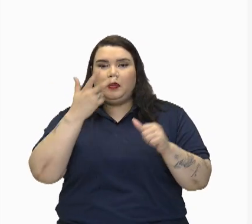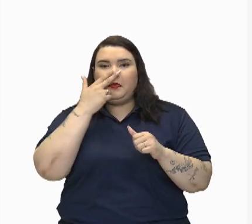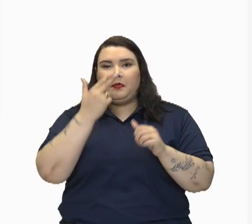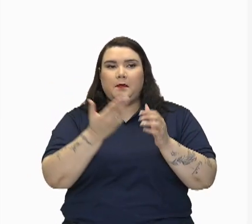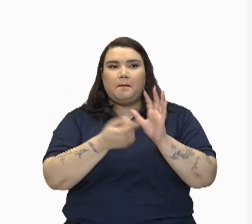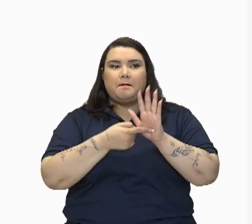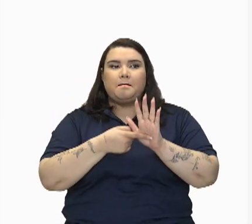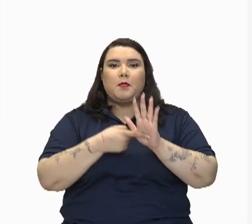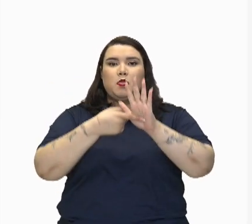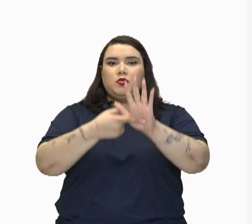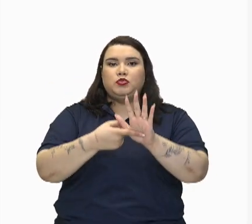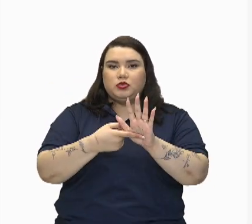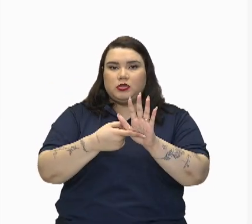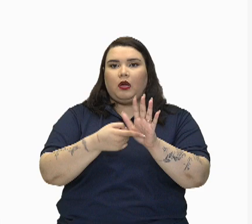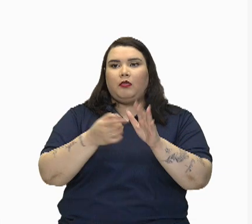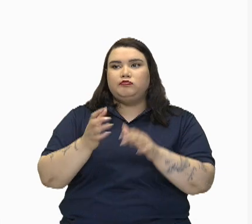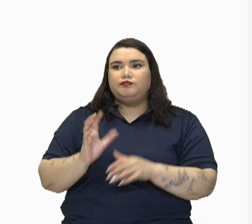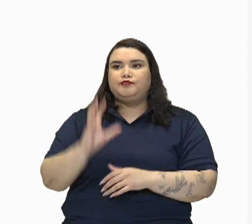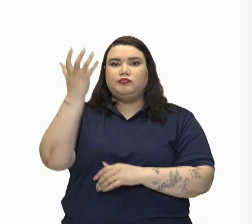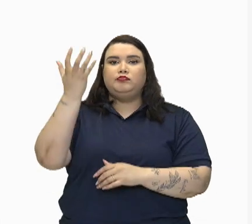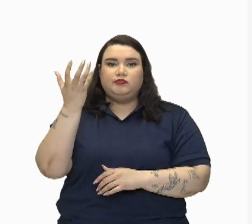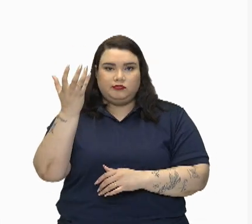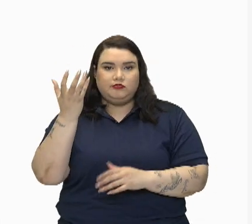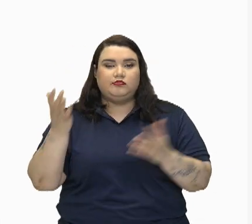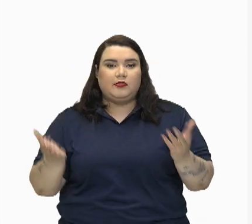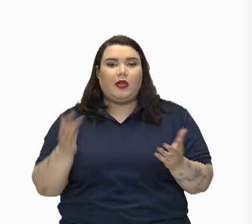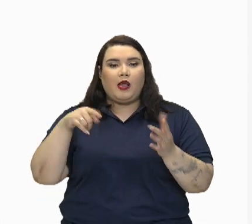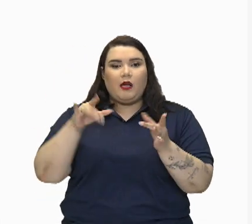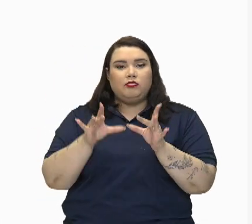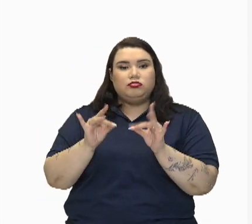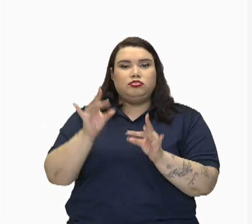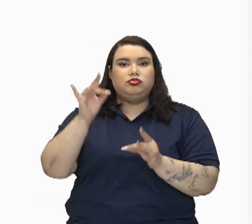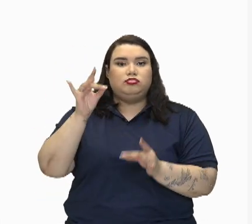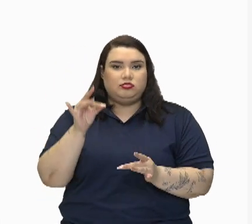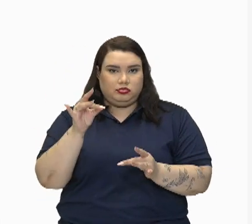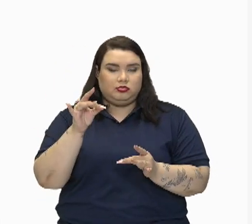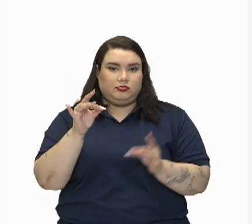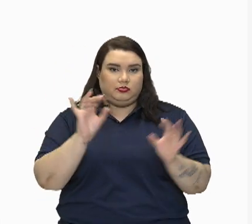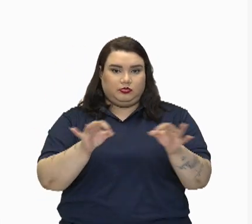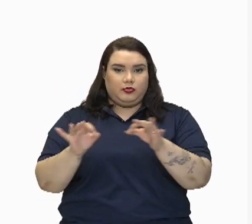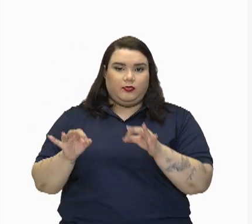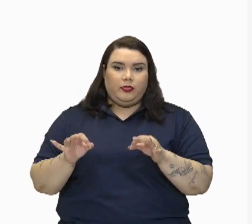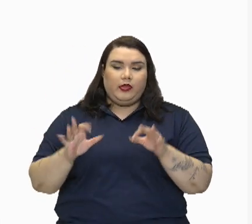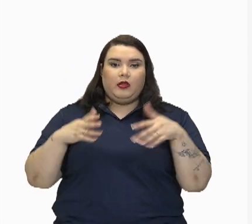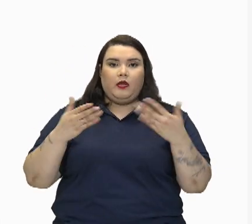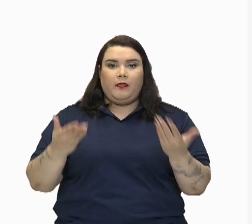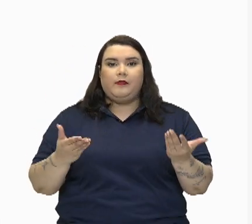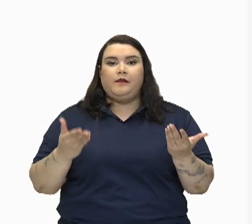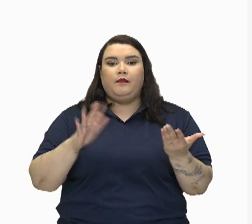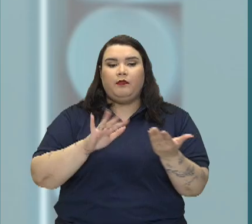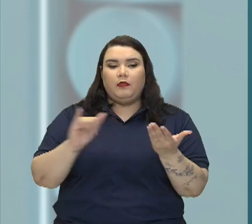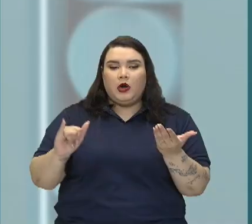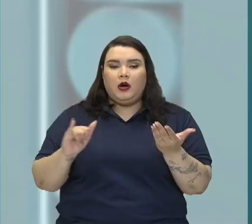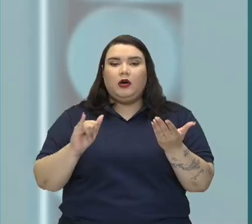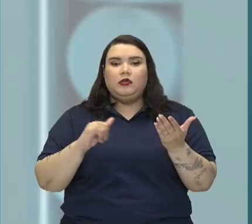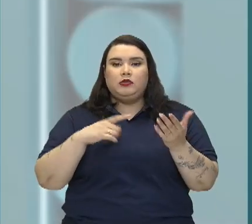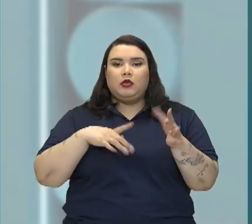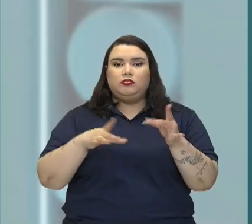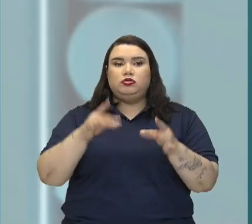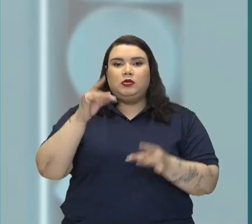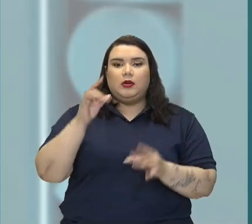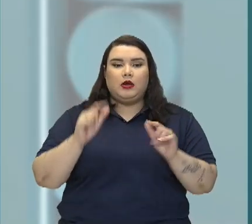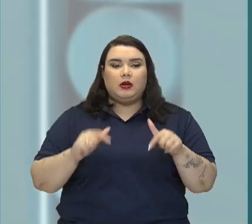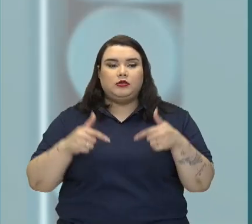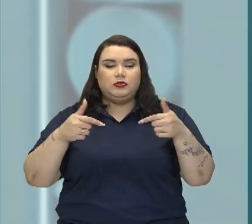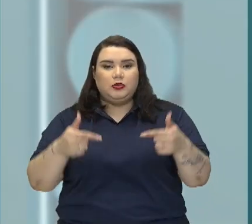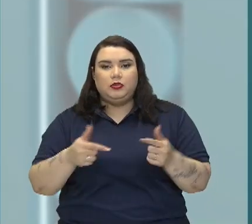o desenvolvimento. Nessa complicação tem o desenvolvimento. Então, vai desenvolver as ações